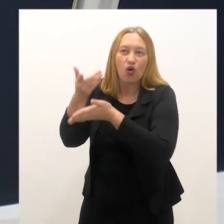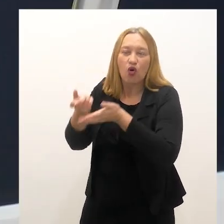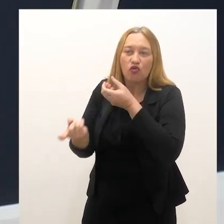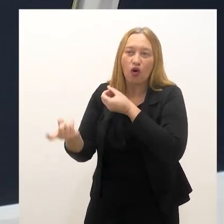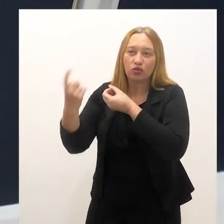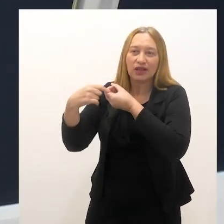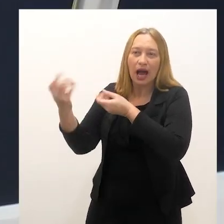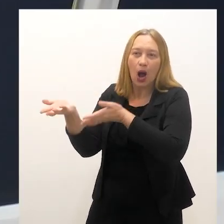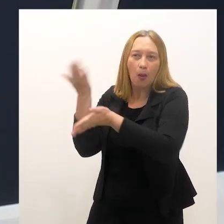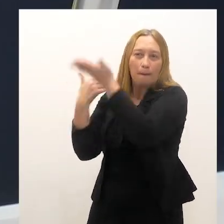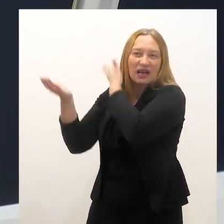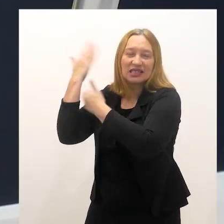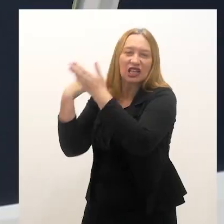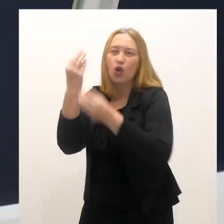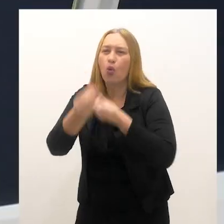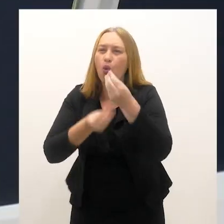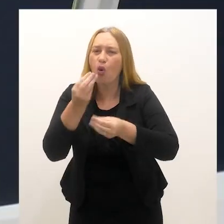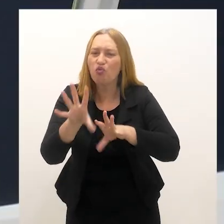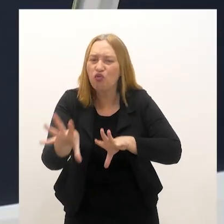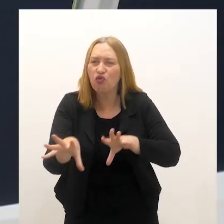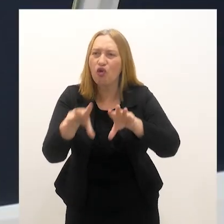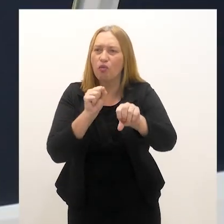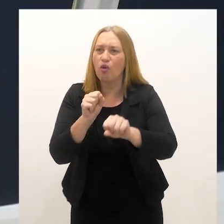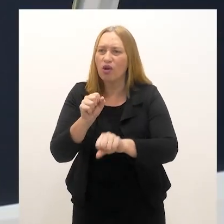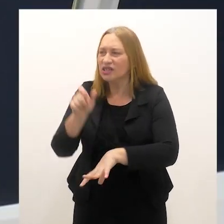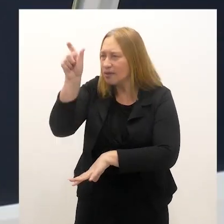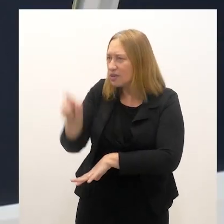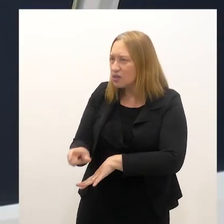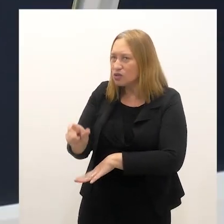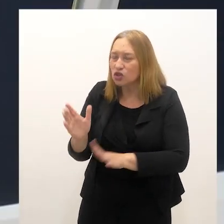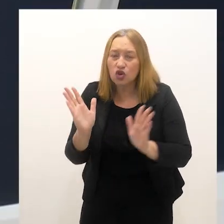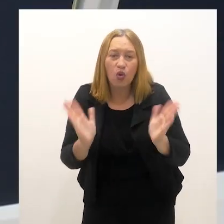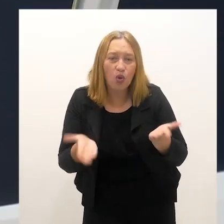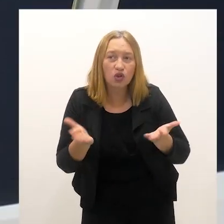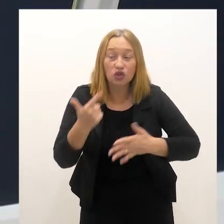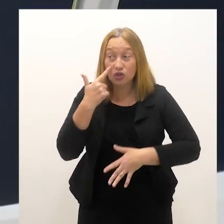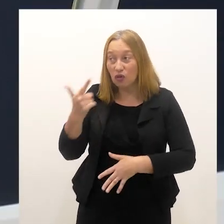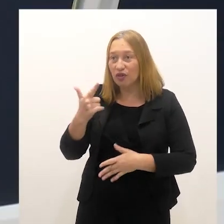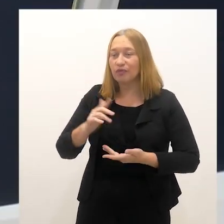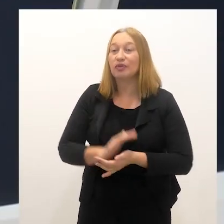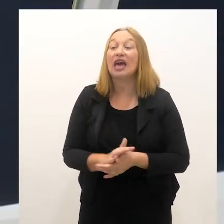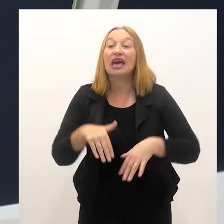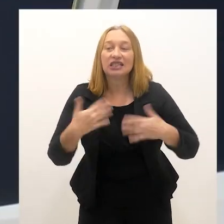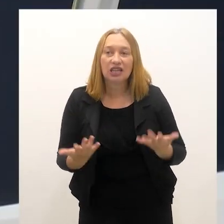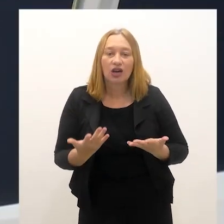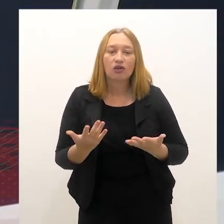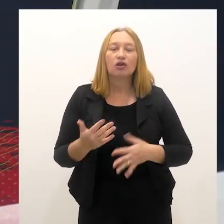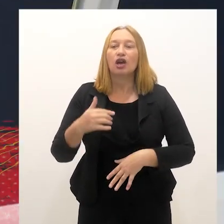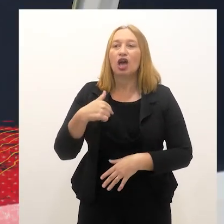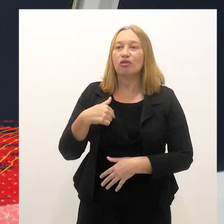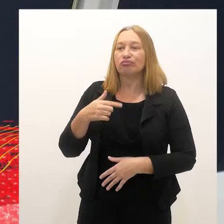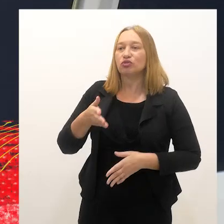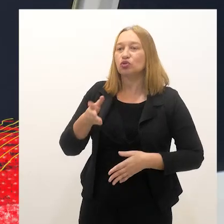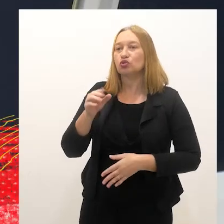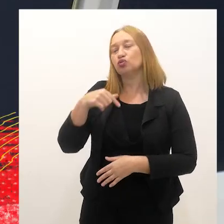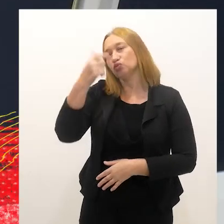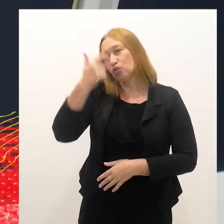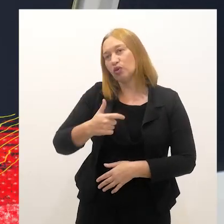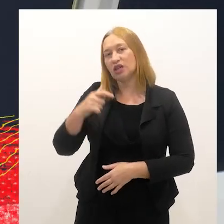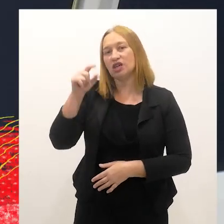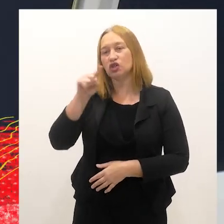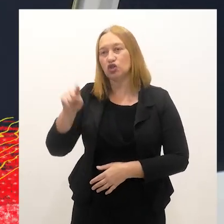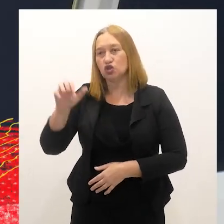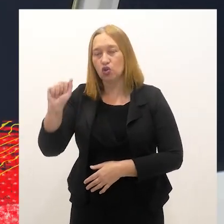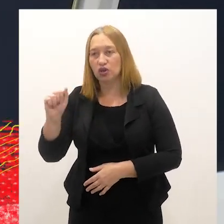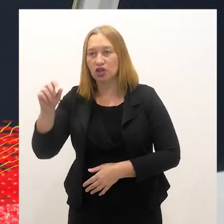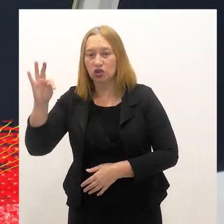suas origens. Quero saber como é que formou esse cara que está aqui diante de mim hoje. Então, eu sou da zona norte do Rio, né?